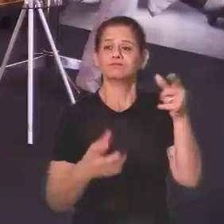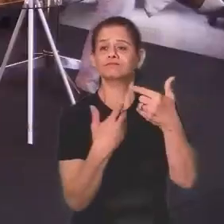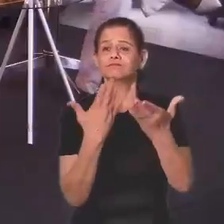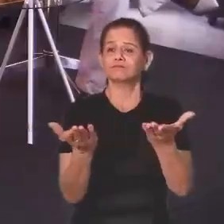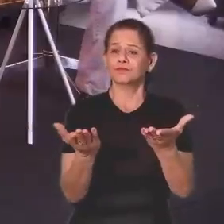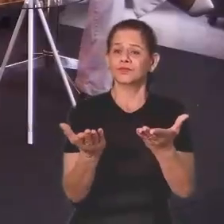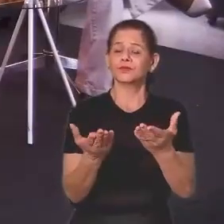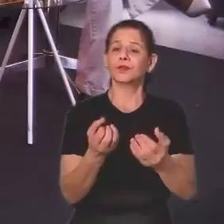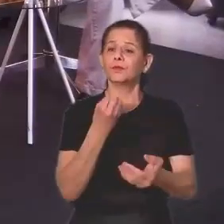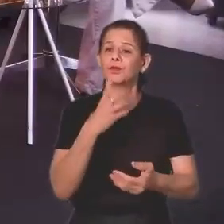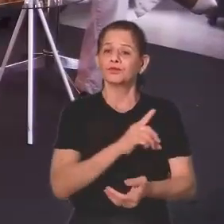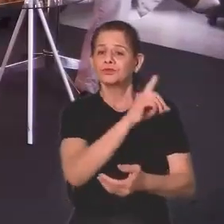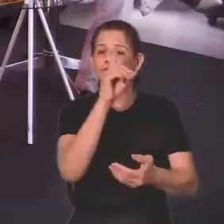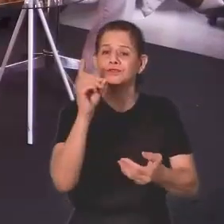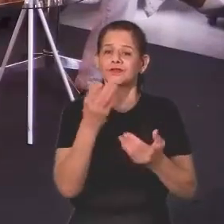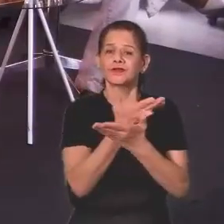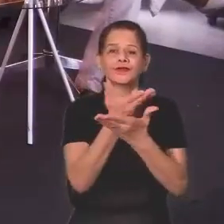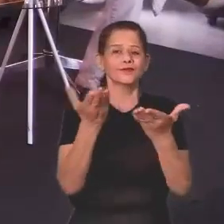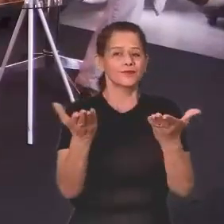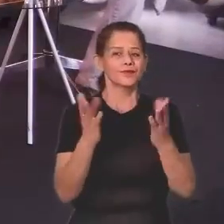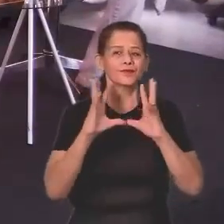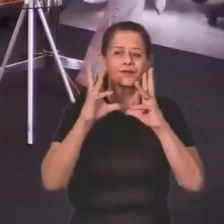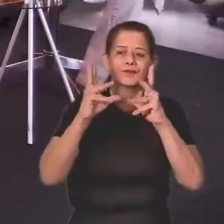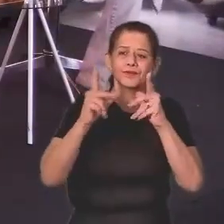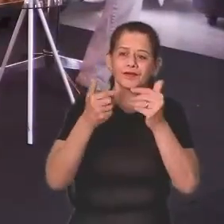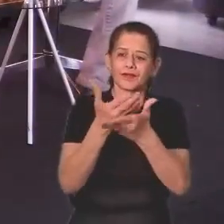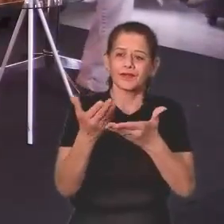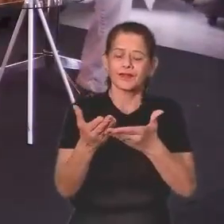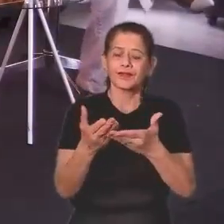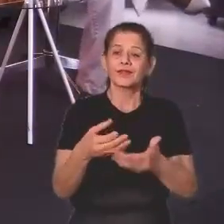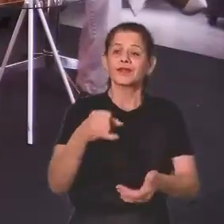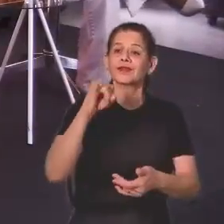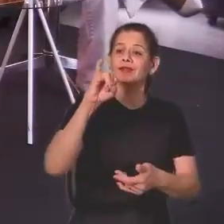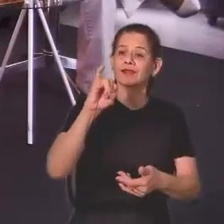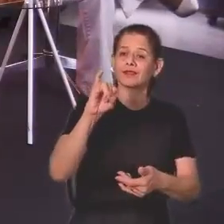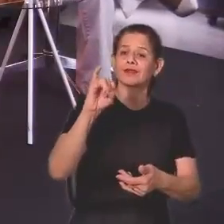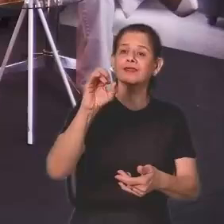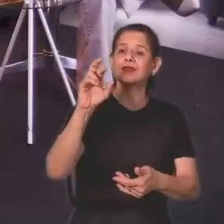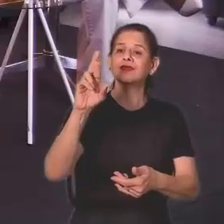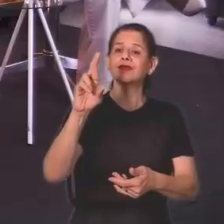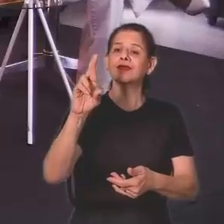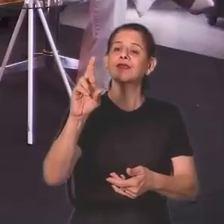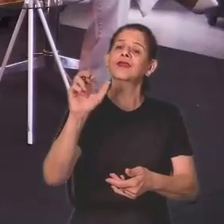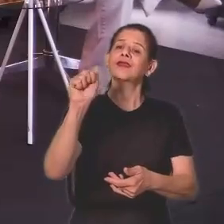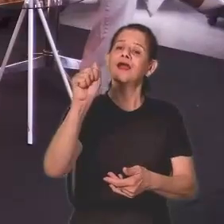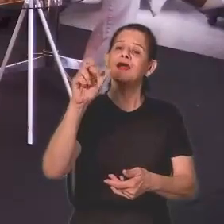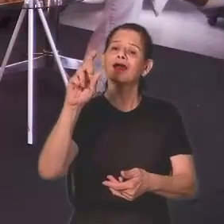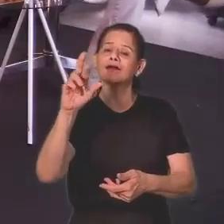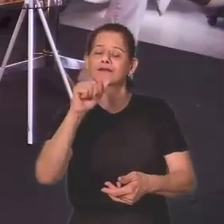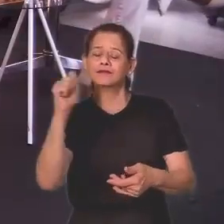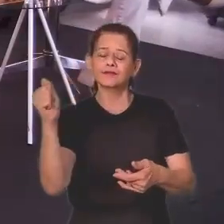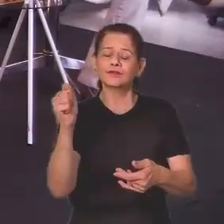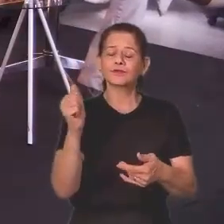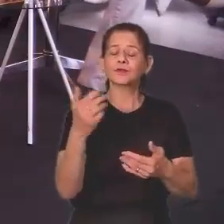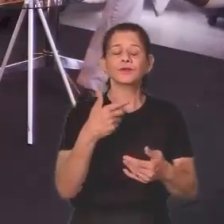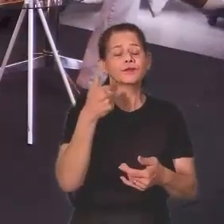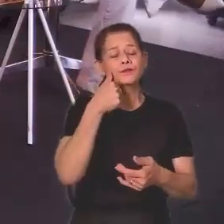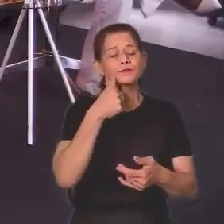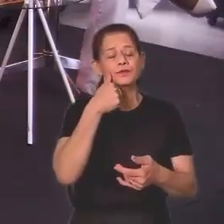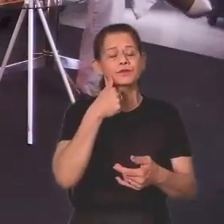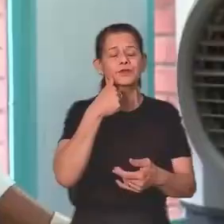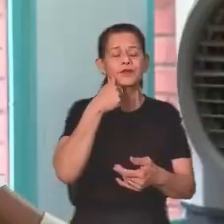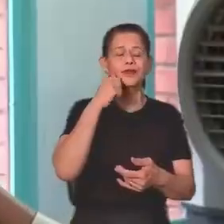Bom dia a todos e a todas. Meu nome é Niara Martins Crispim. Eu sou uma mulher negra, de